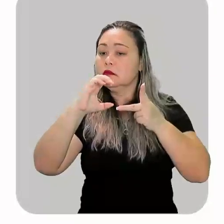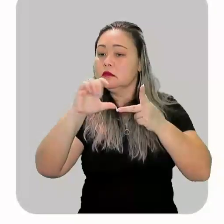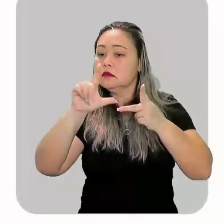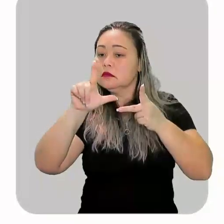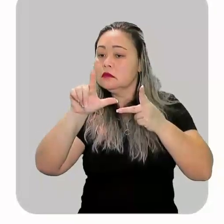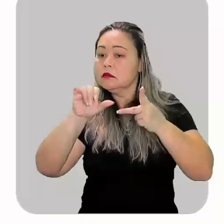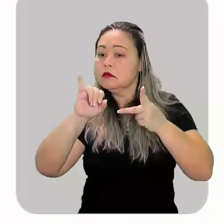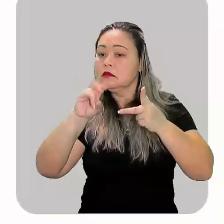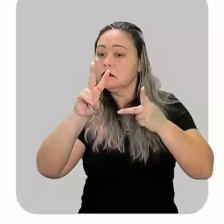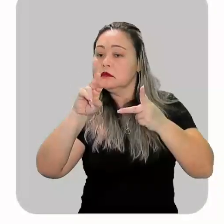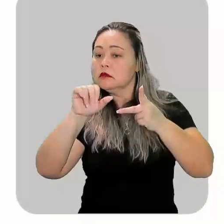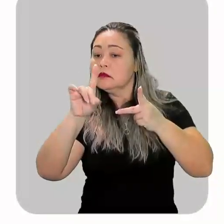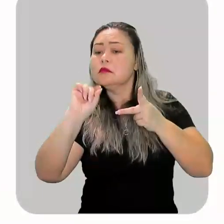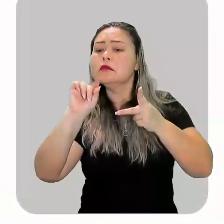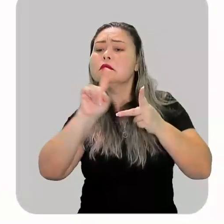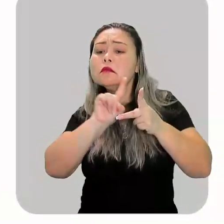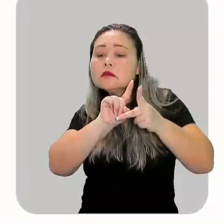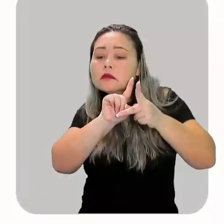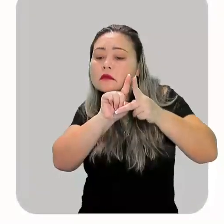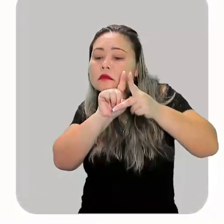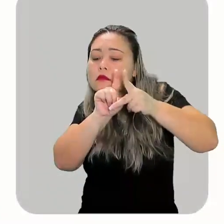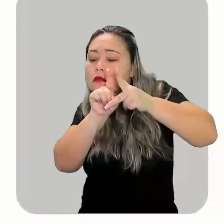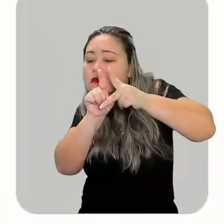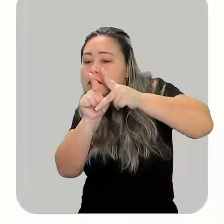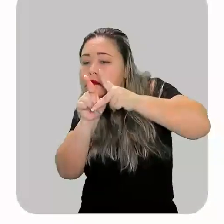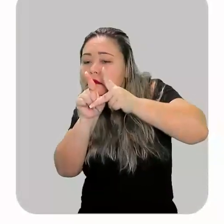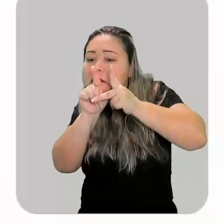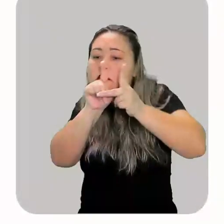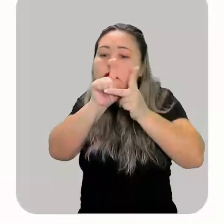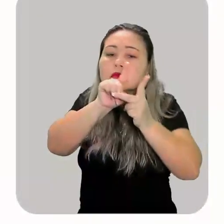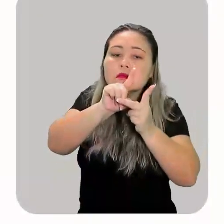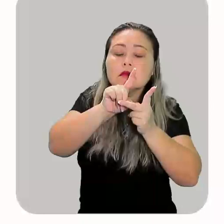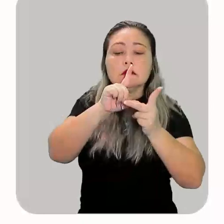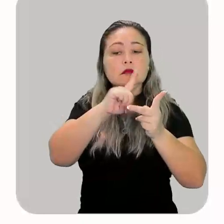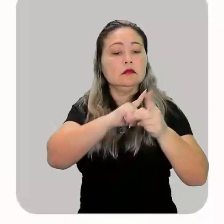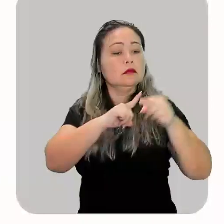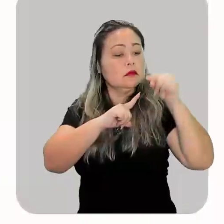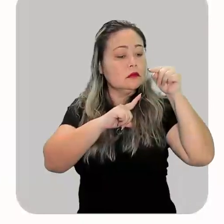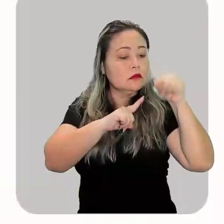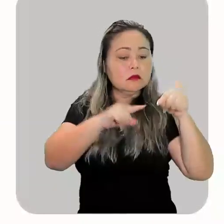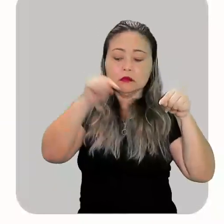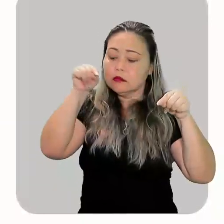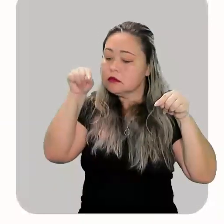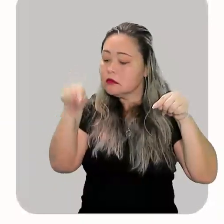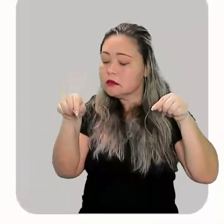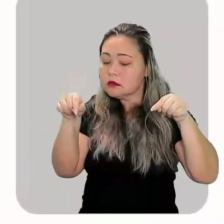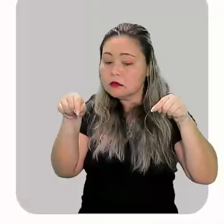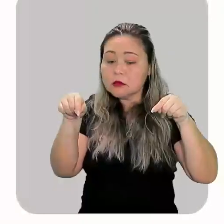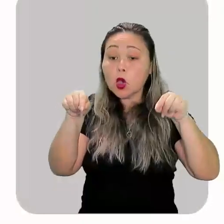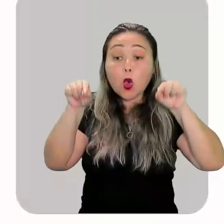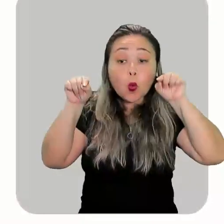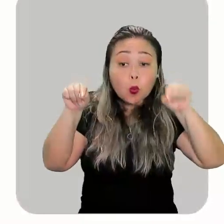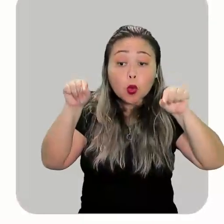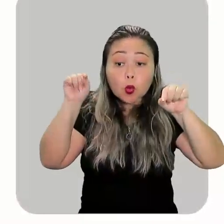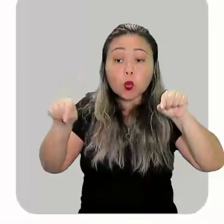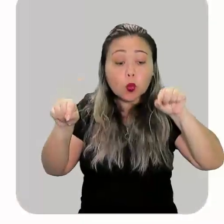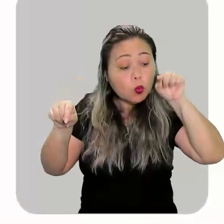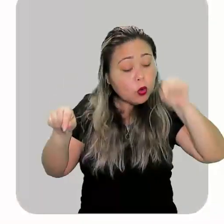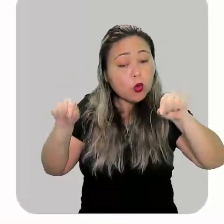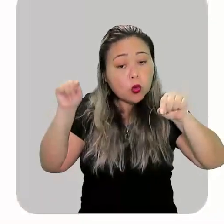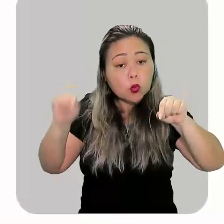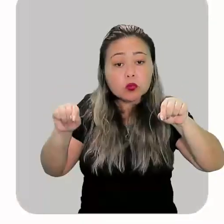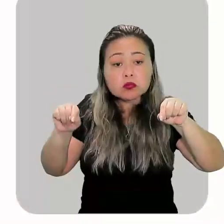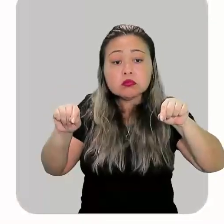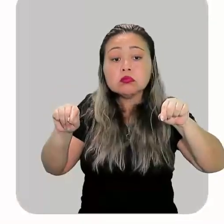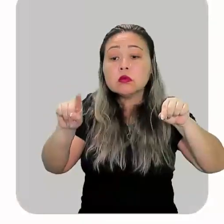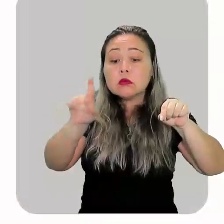da reta. E ele pode ser calculado a partir de 2 pontos. Eu tenho lá 2 pontos. A partir desses 2 pontos eu posso